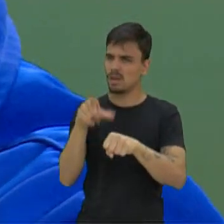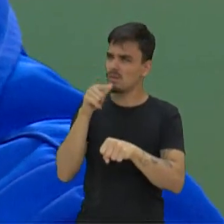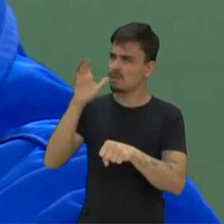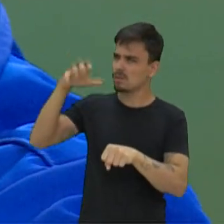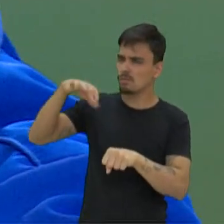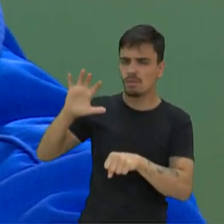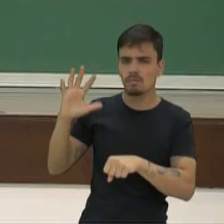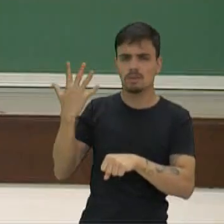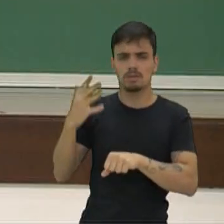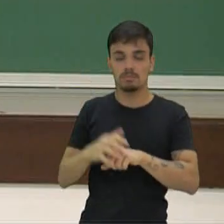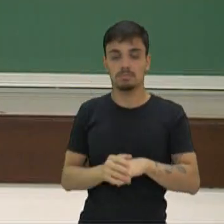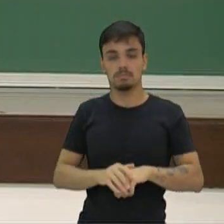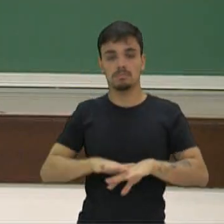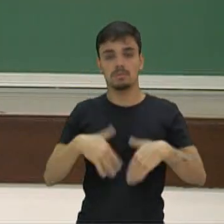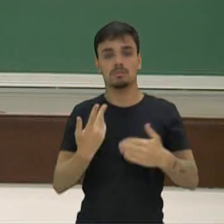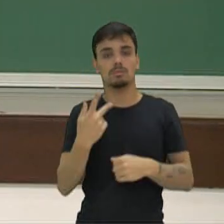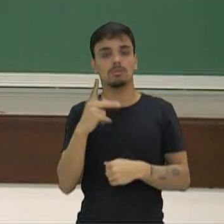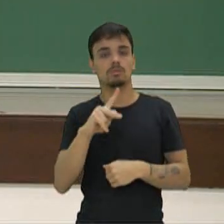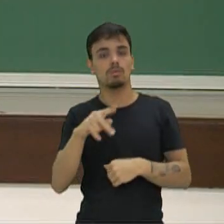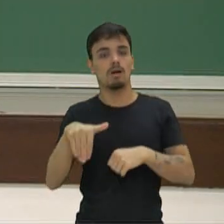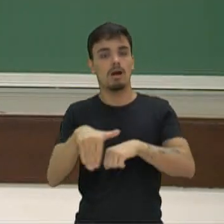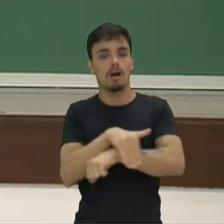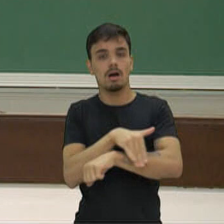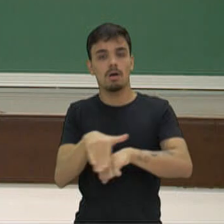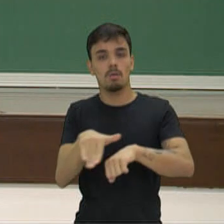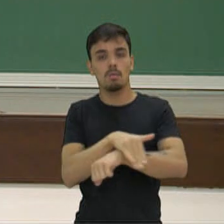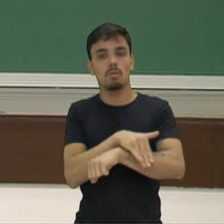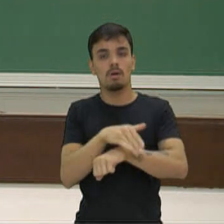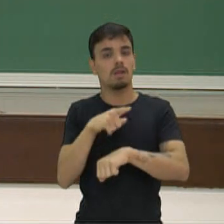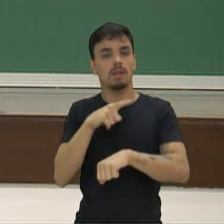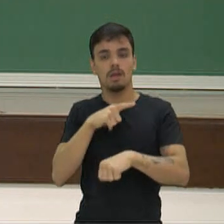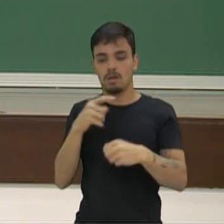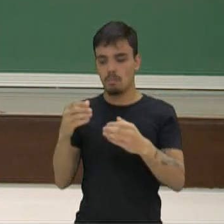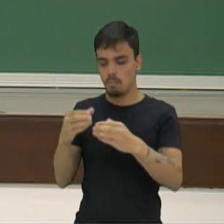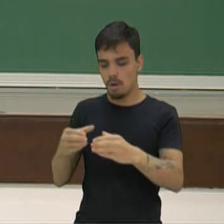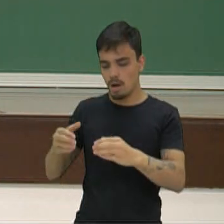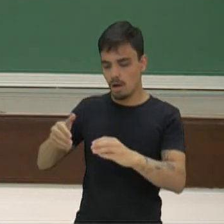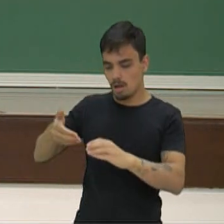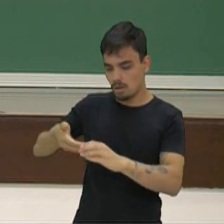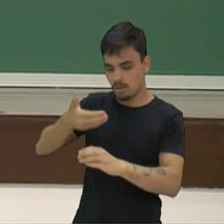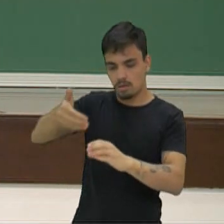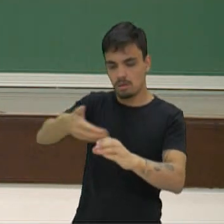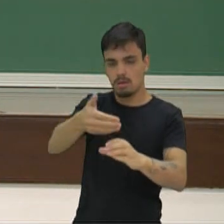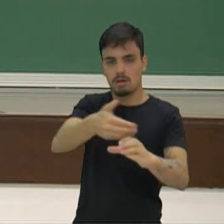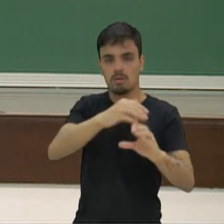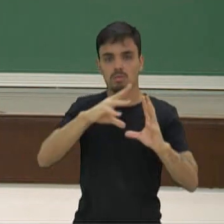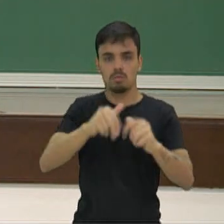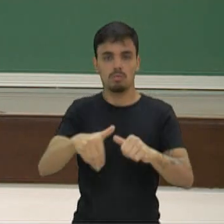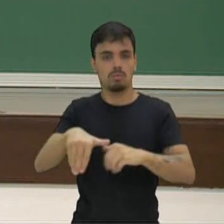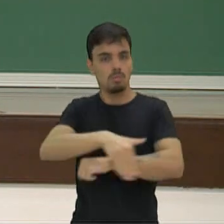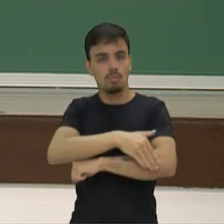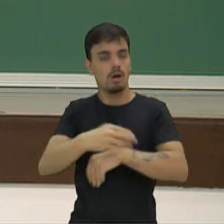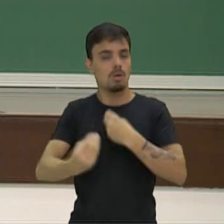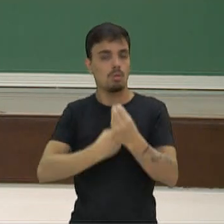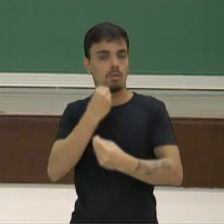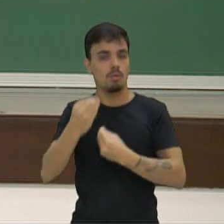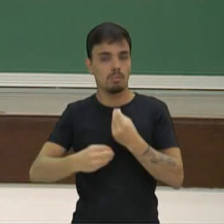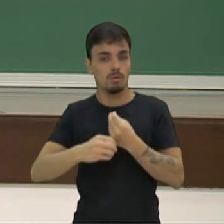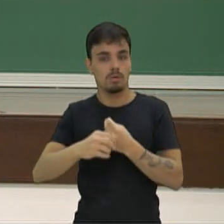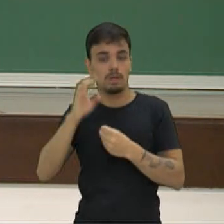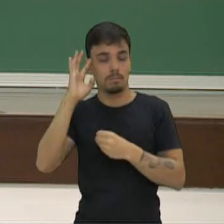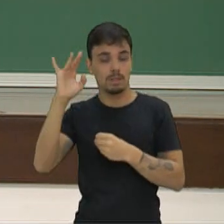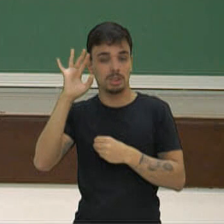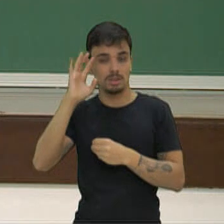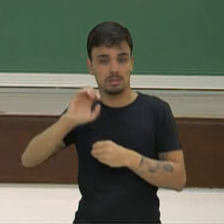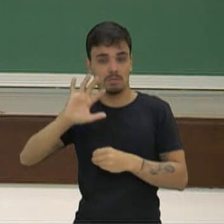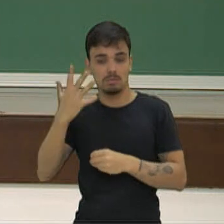erosão. Quando que a tua rua fica cheia de buracos? Presta atenção depois de uma chuva. Se ela faz isso com asfalto,